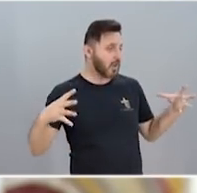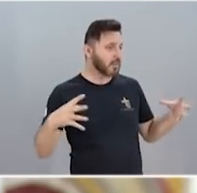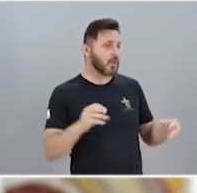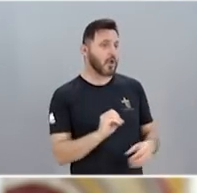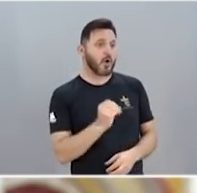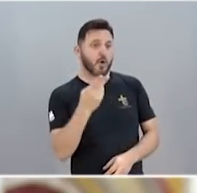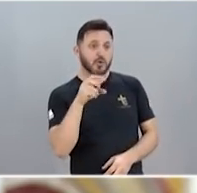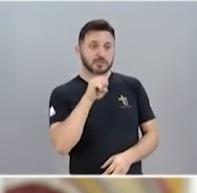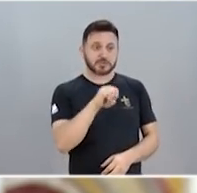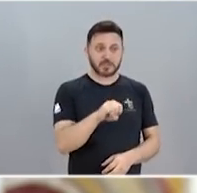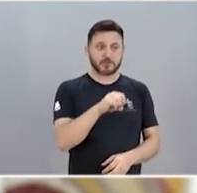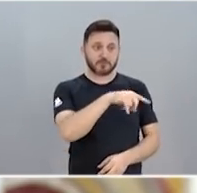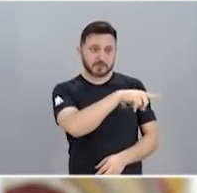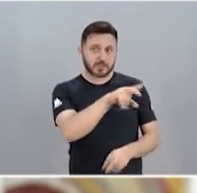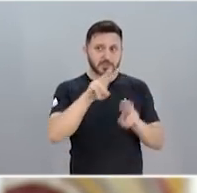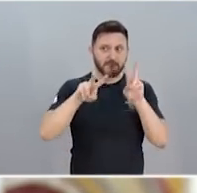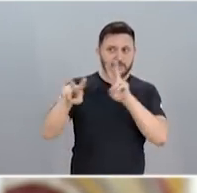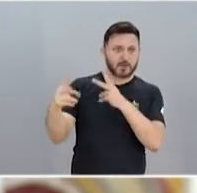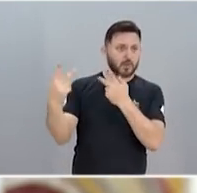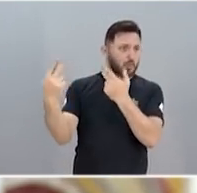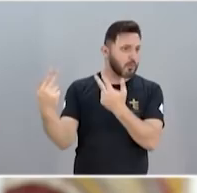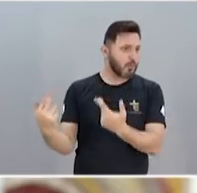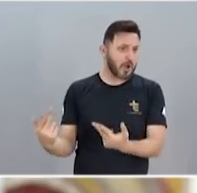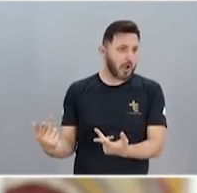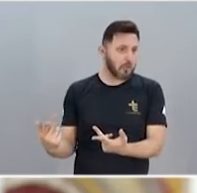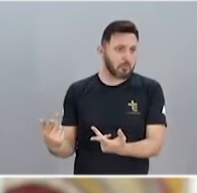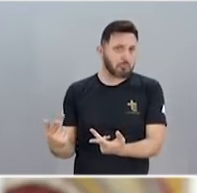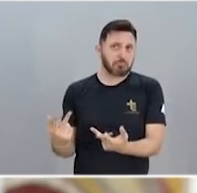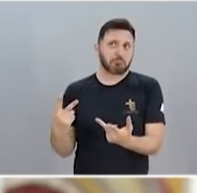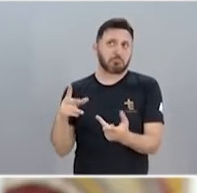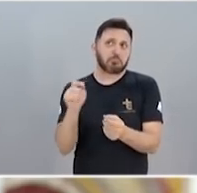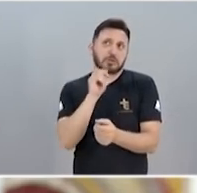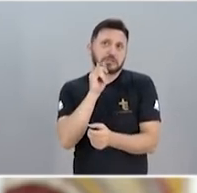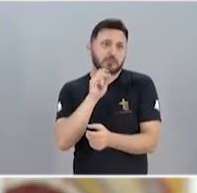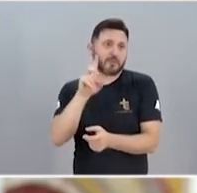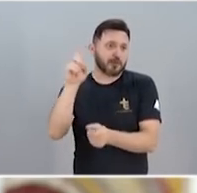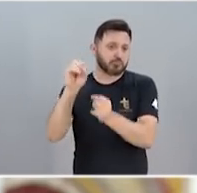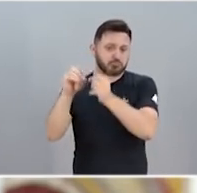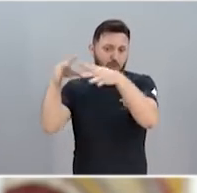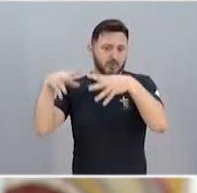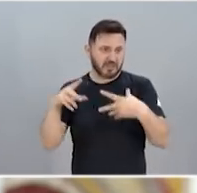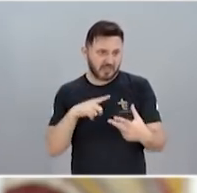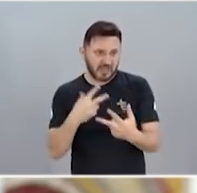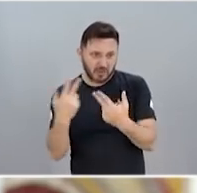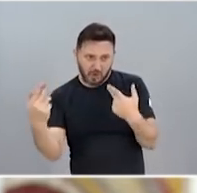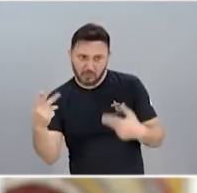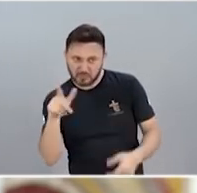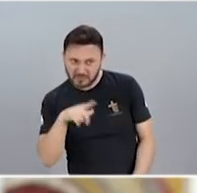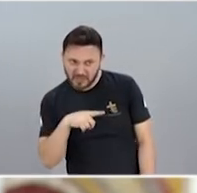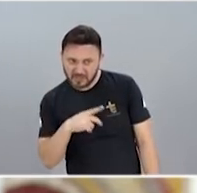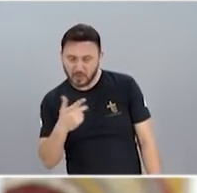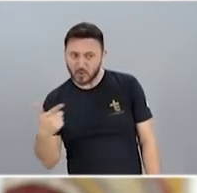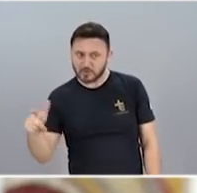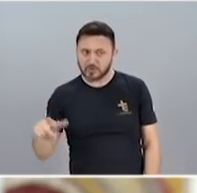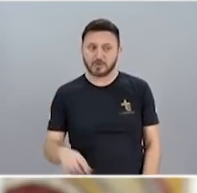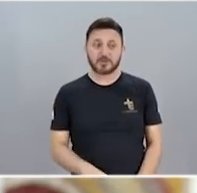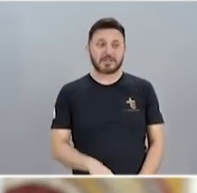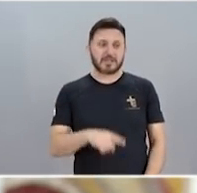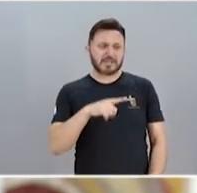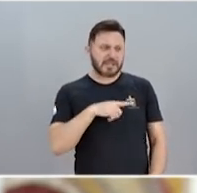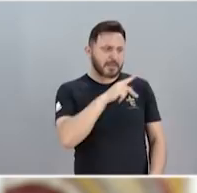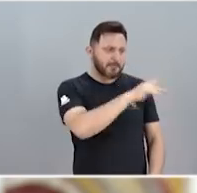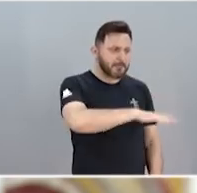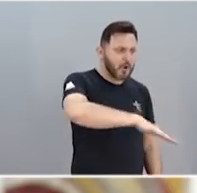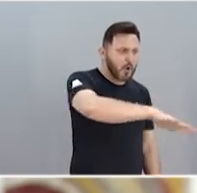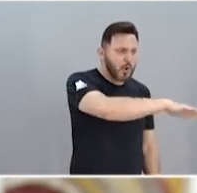se ouviu algo semelhante. Existe, porventura, algum povo que tenha